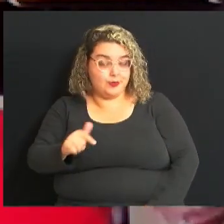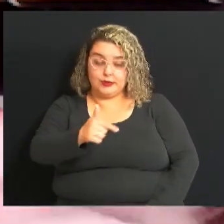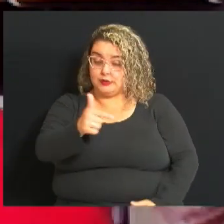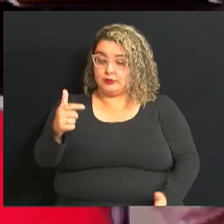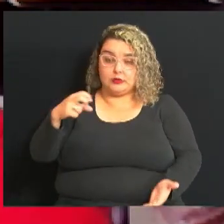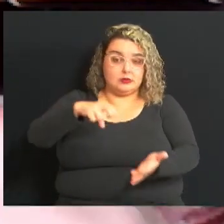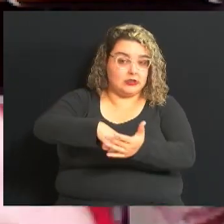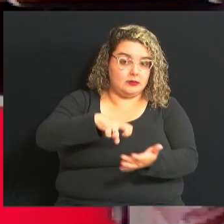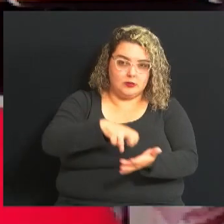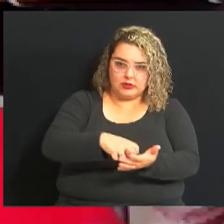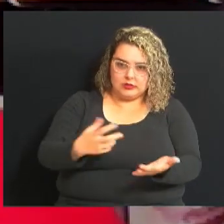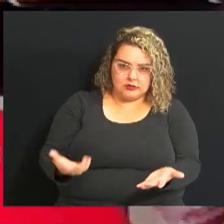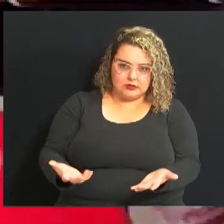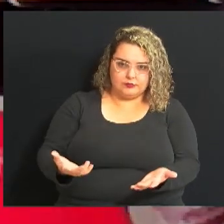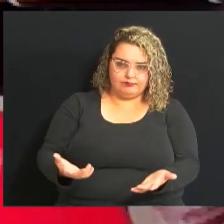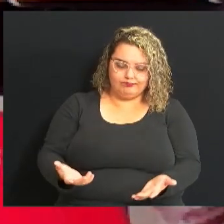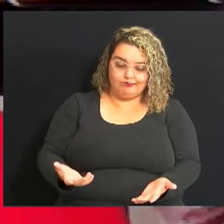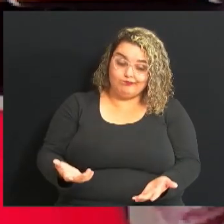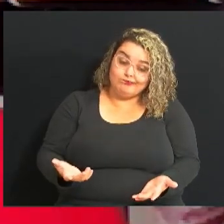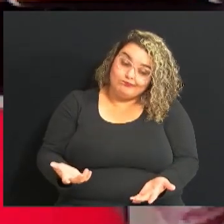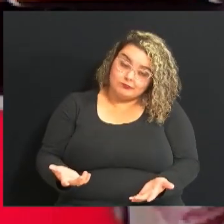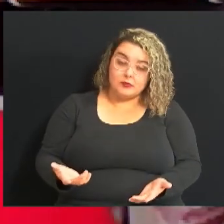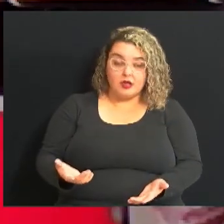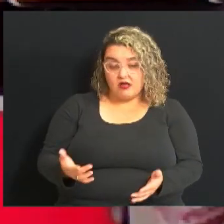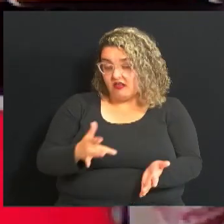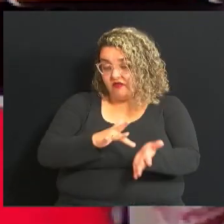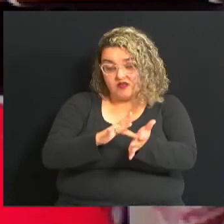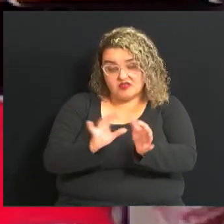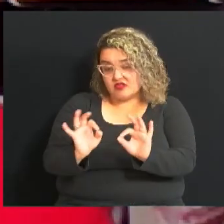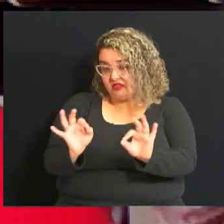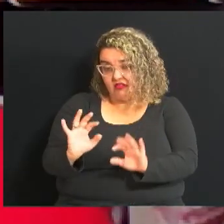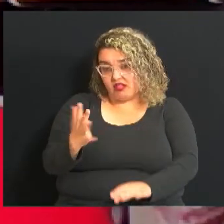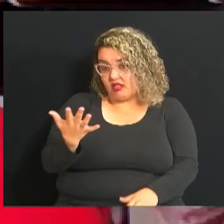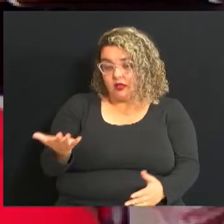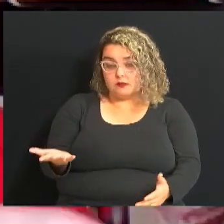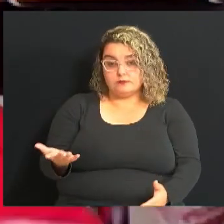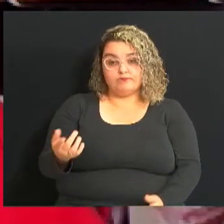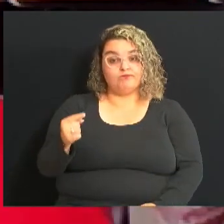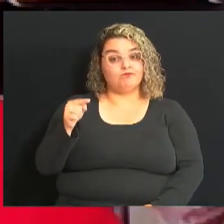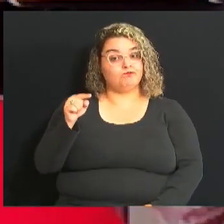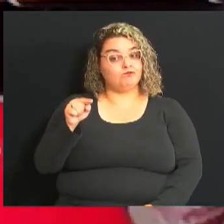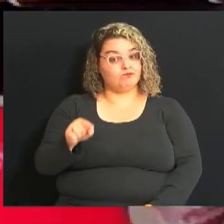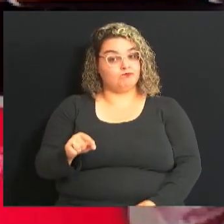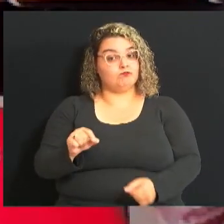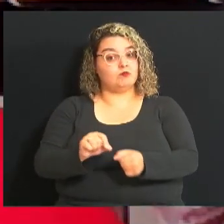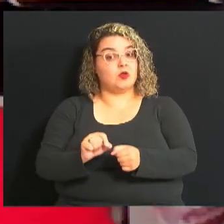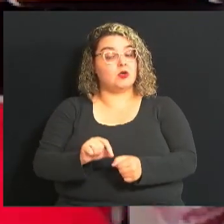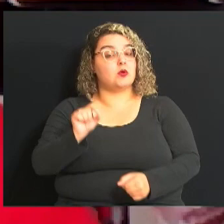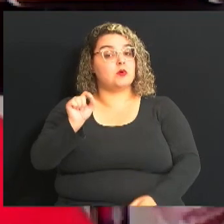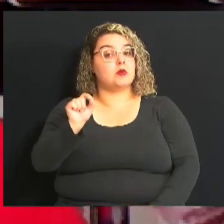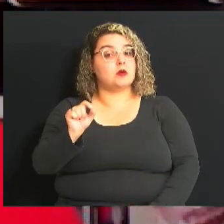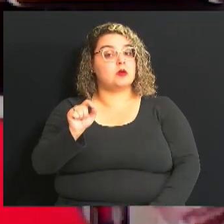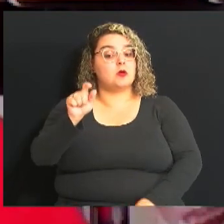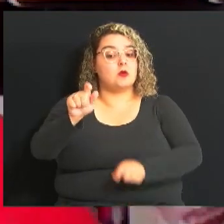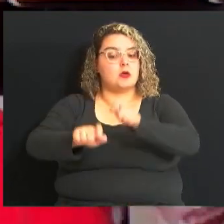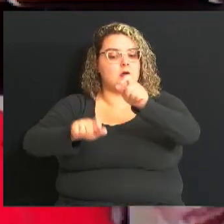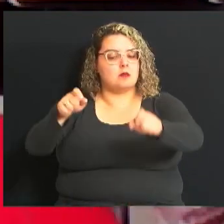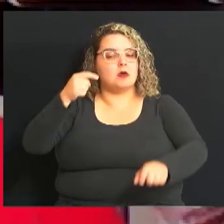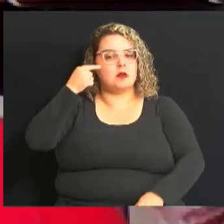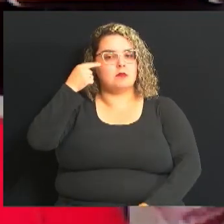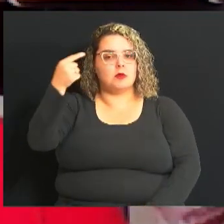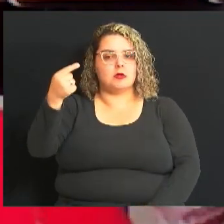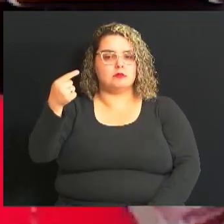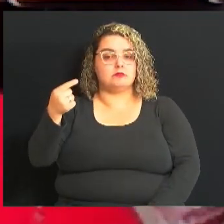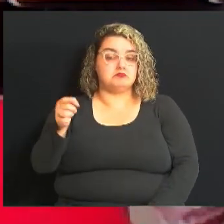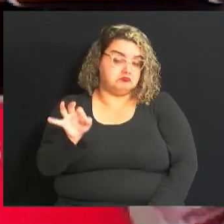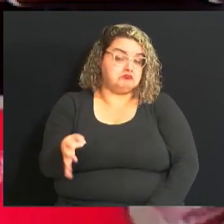punição, é passar pano para o crime. E isso faz o quê? Com que as pessoas pensem que está